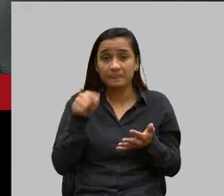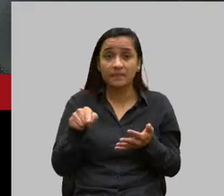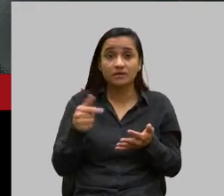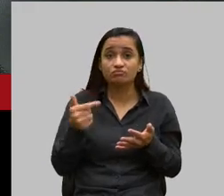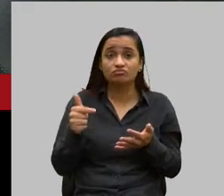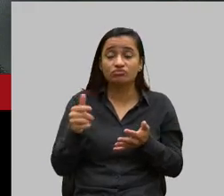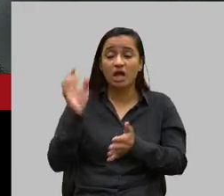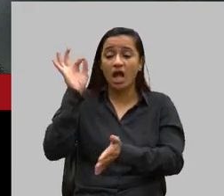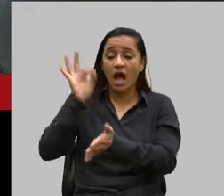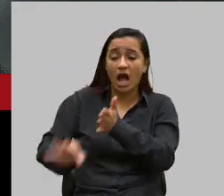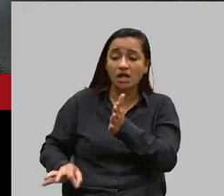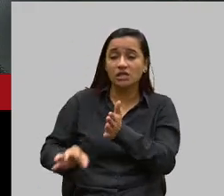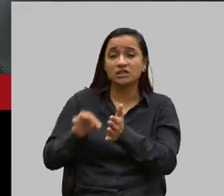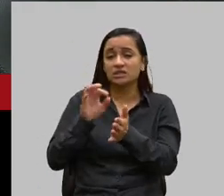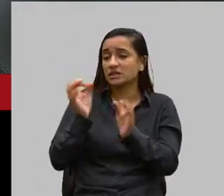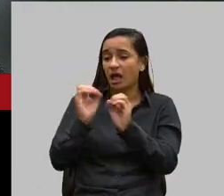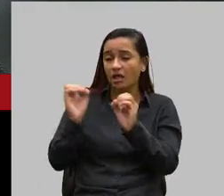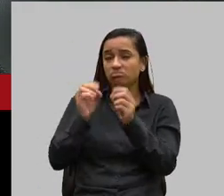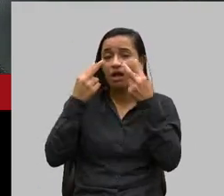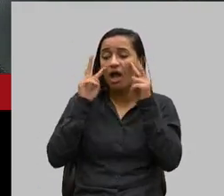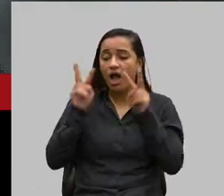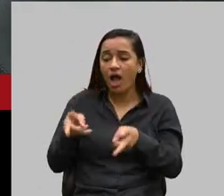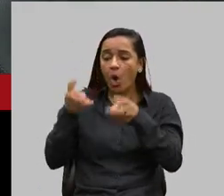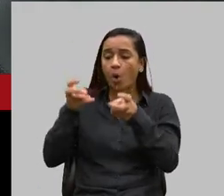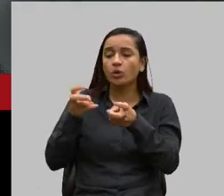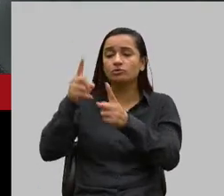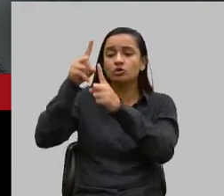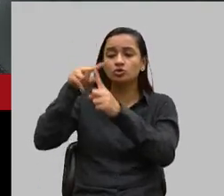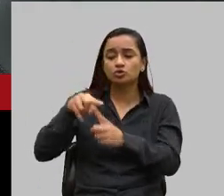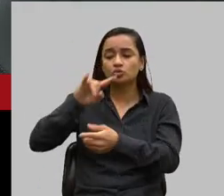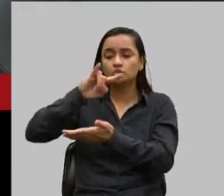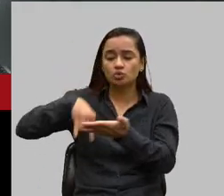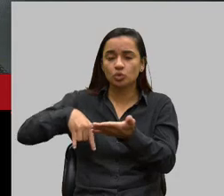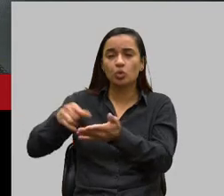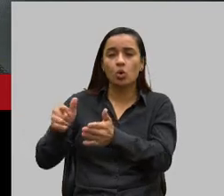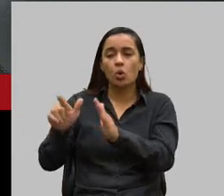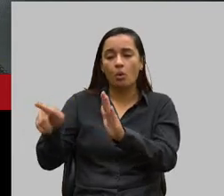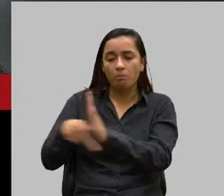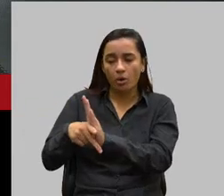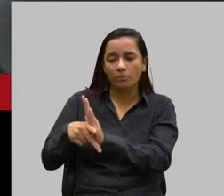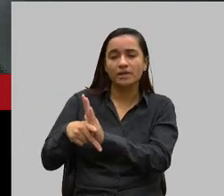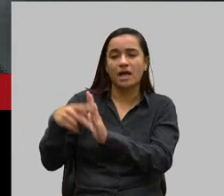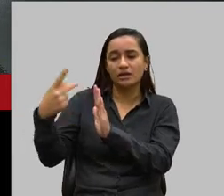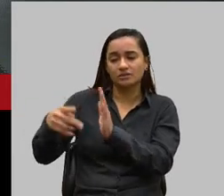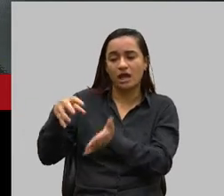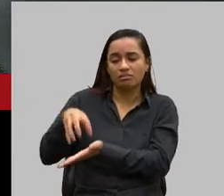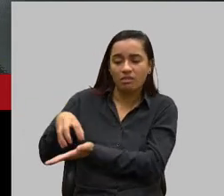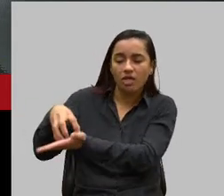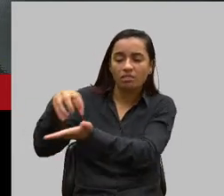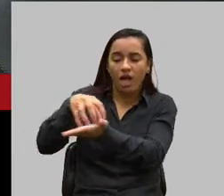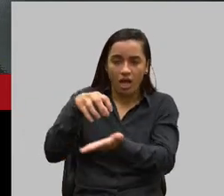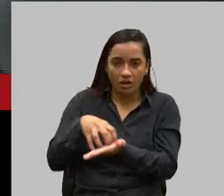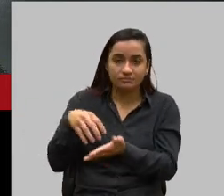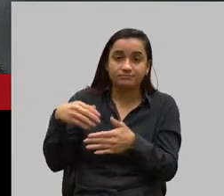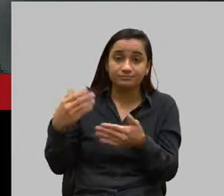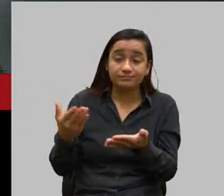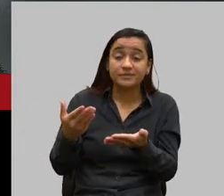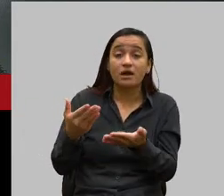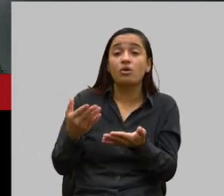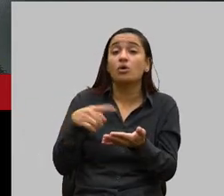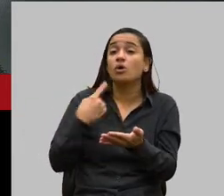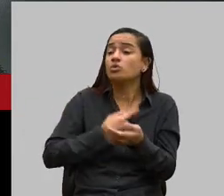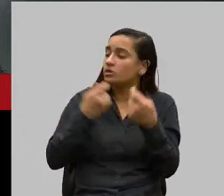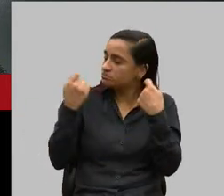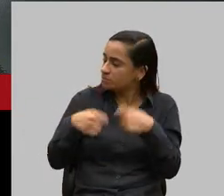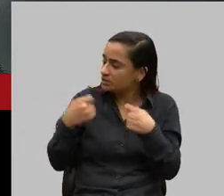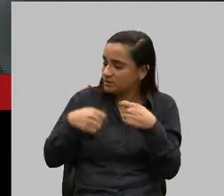escrituração sem o reconhecimento da titularização das terras e nós precisamos desse